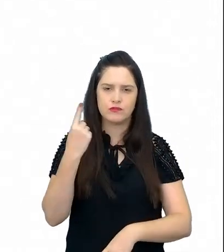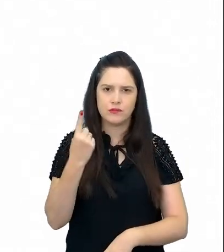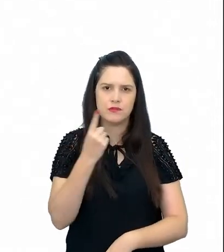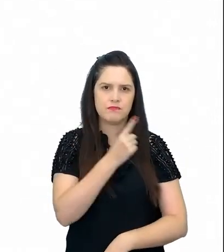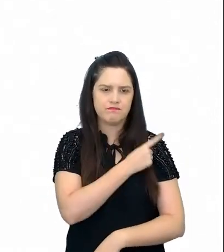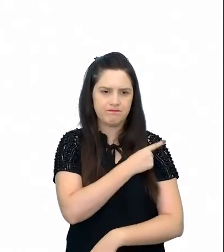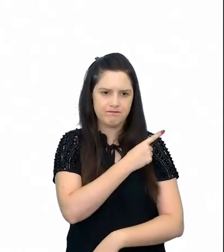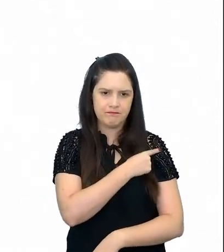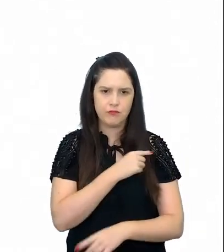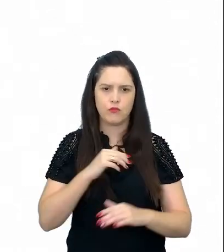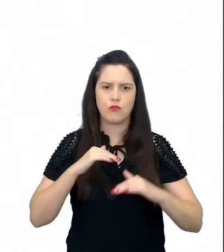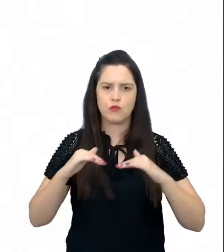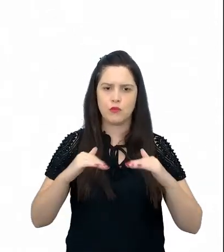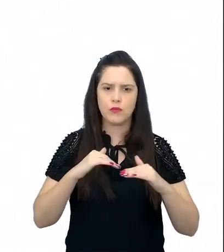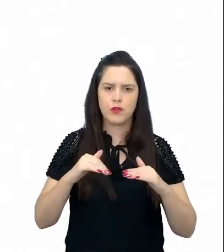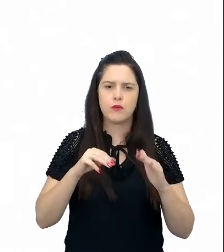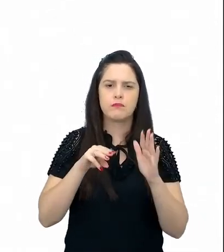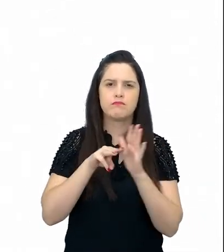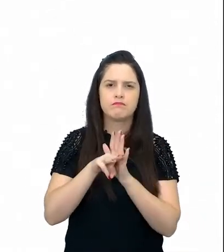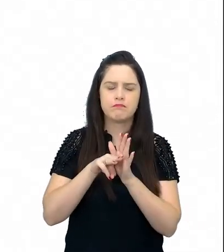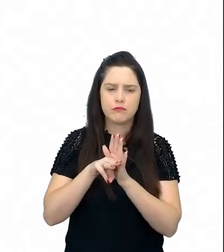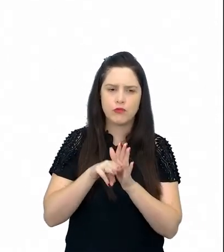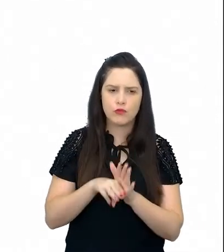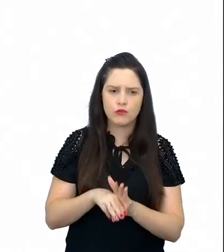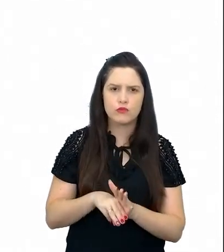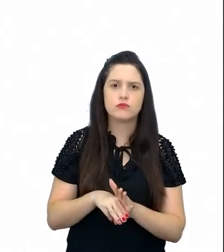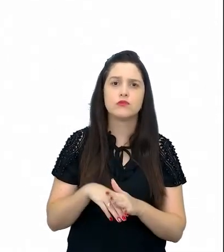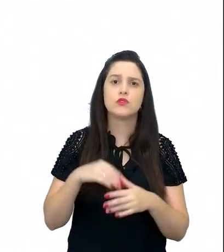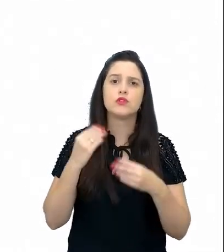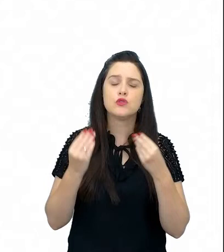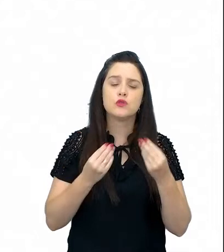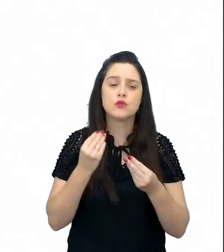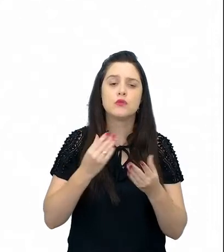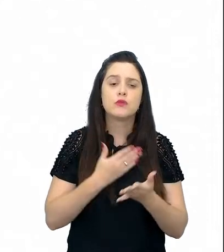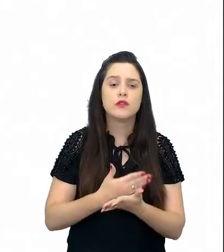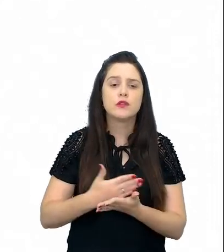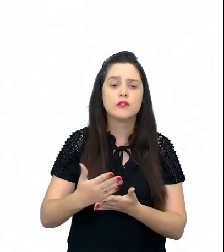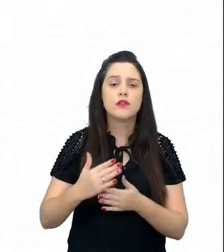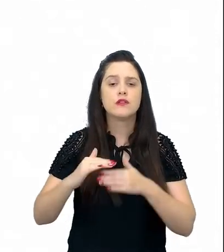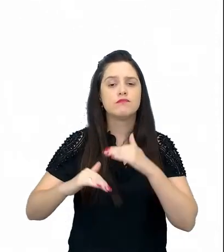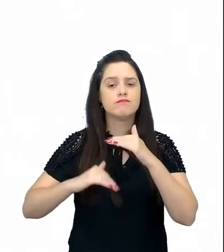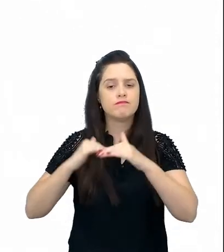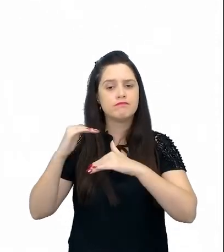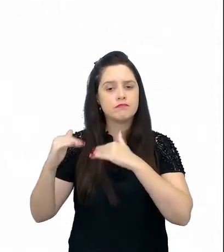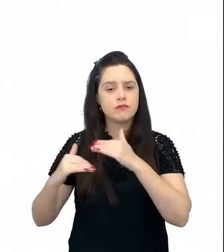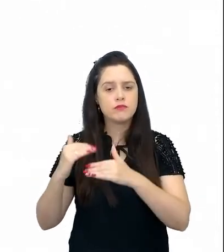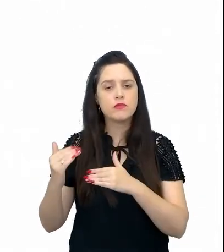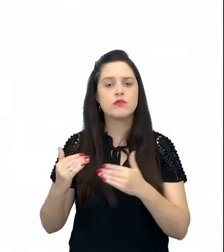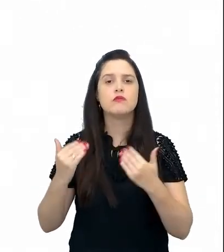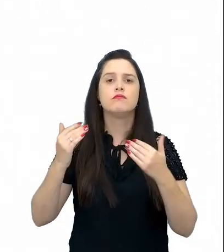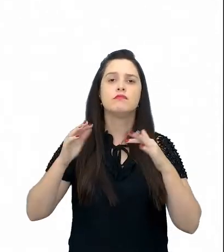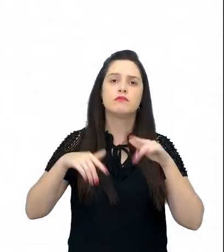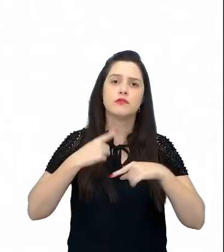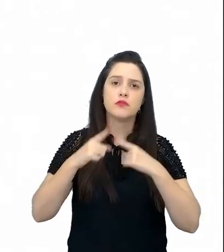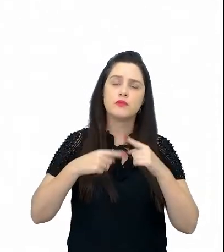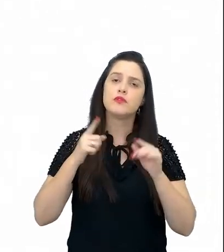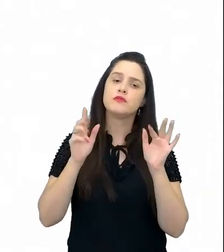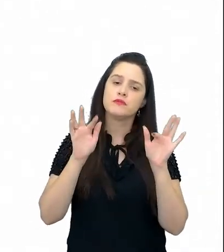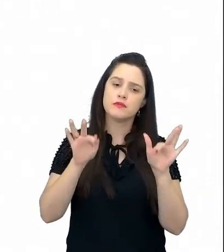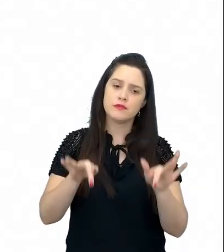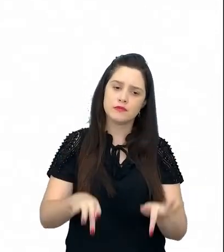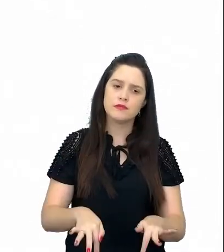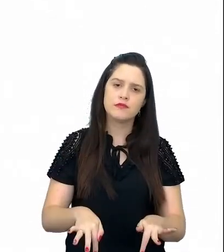que acontece? Todo caderno Aprender Sempre ele começa no nosso iniciando, depois ele passa para o desenvolvendo e vem para o